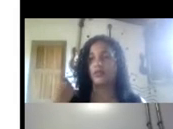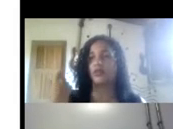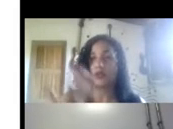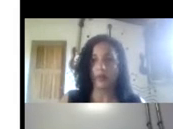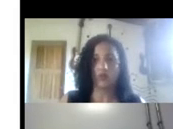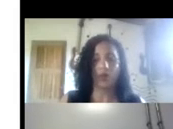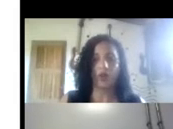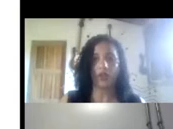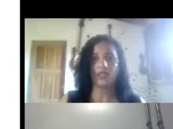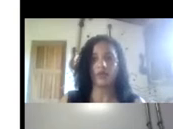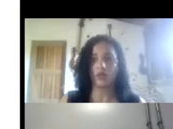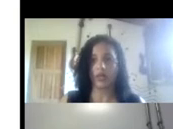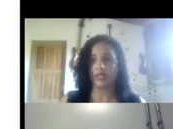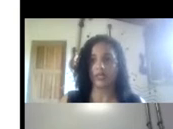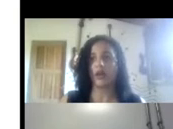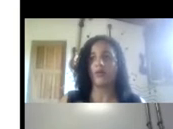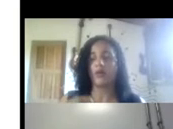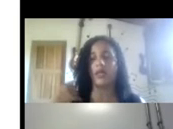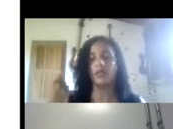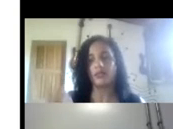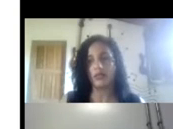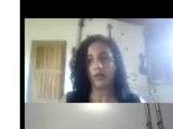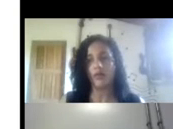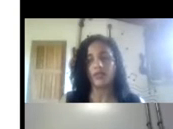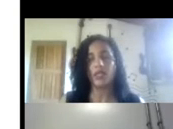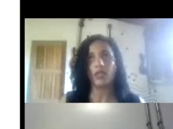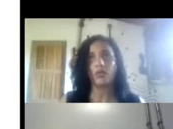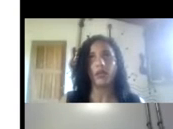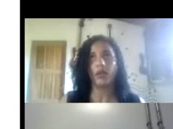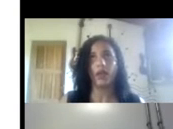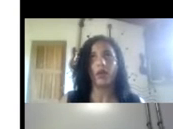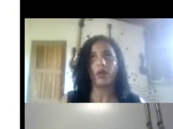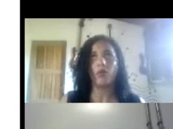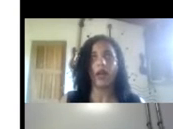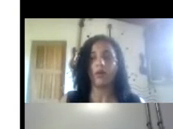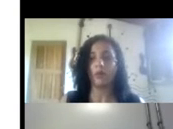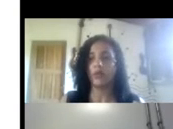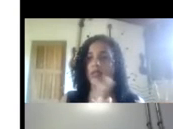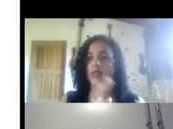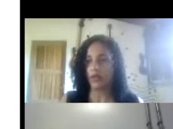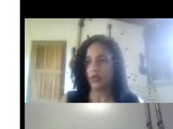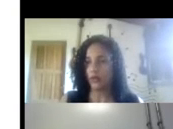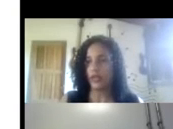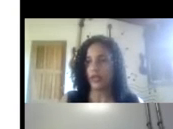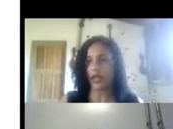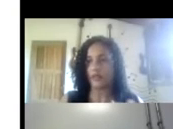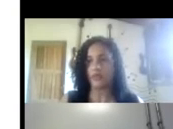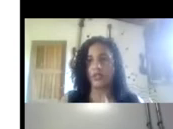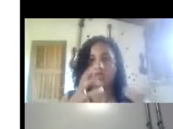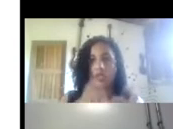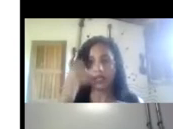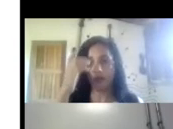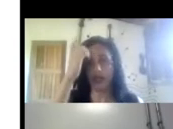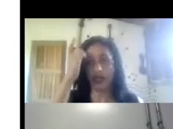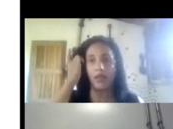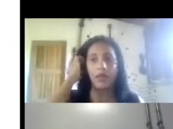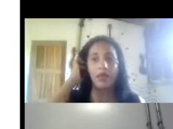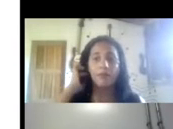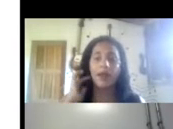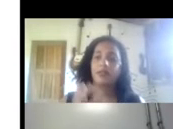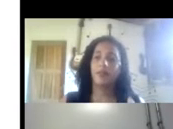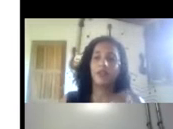ia sofrer mais uma violência, mais uma agressão, eles conseguiram, né, comunicar com a polícia, e a viatura foi até a casa e conseguiu tirar aquela